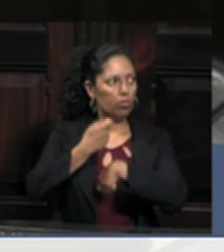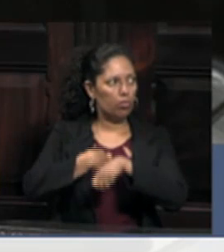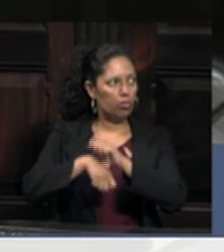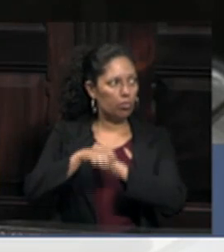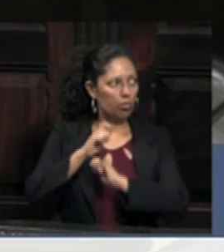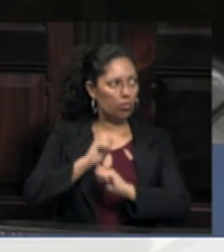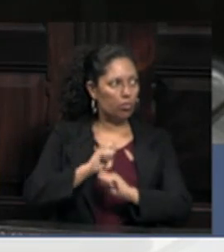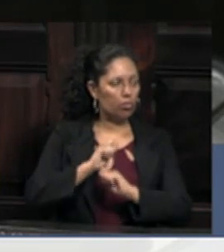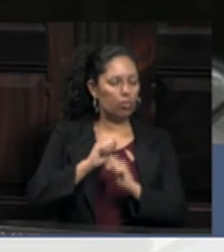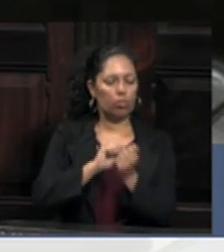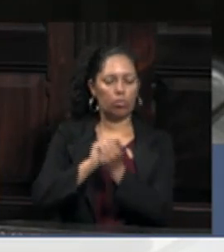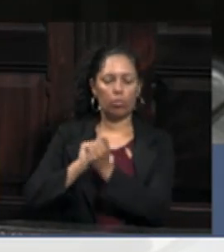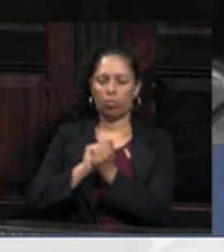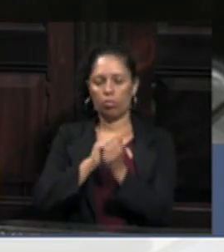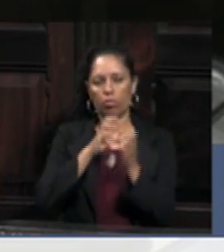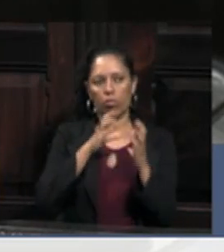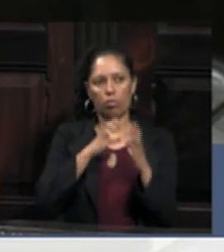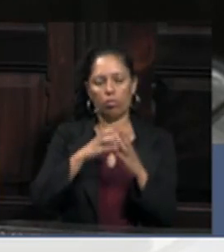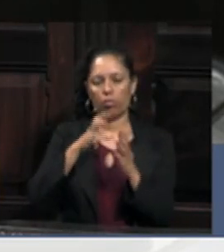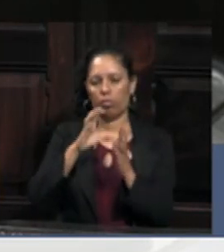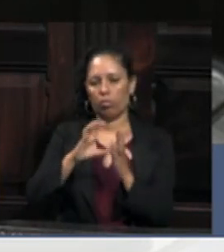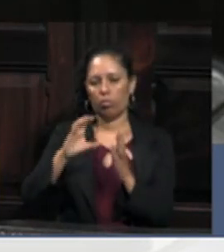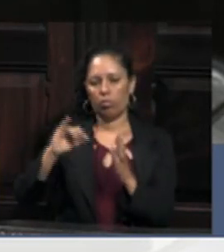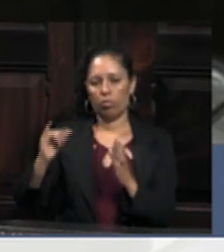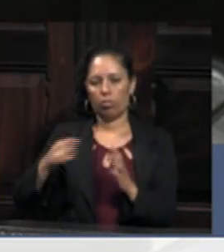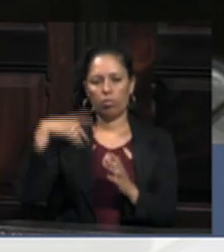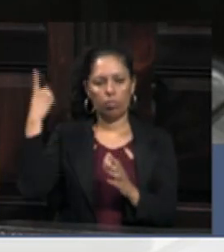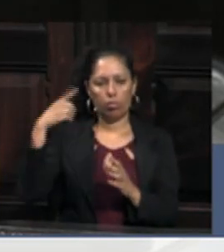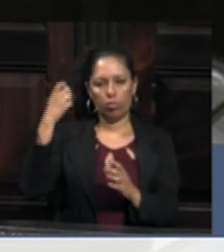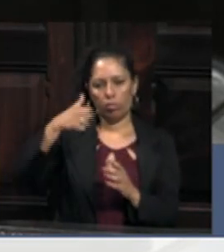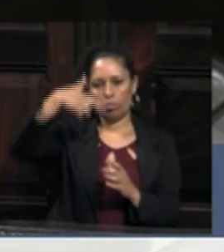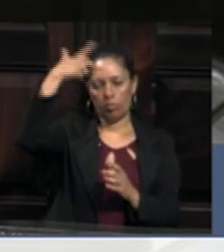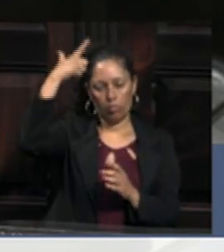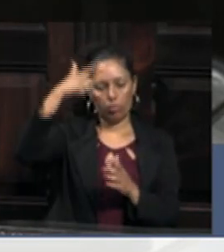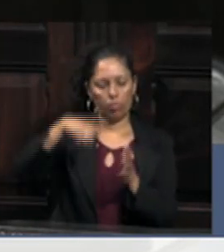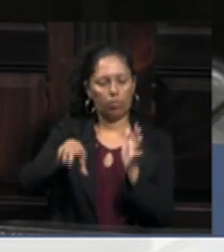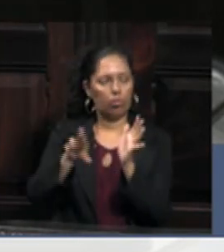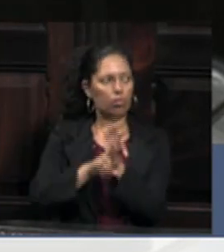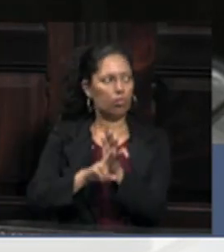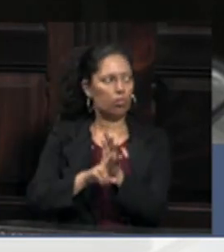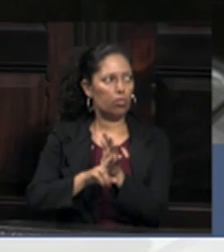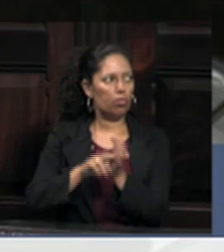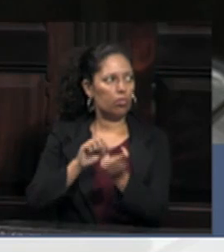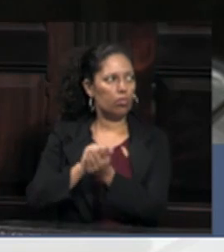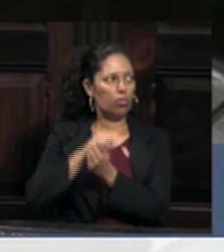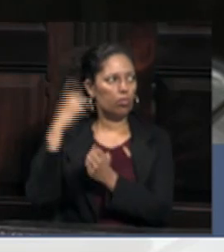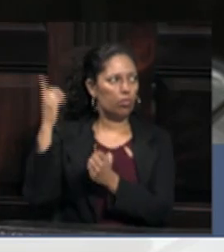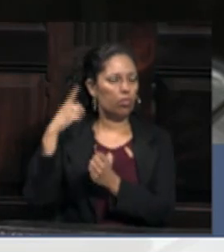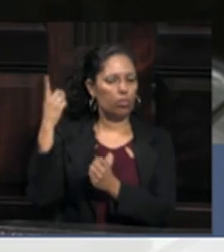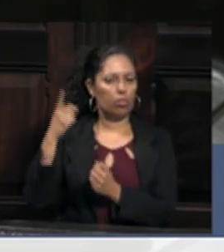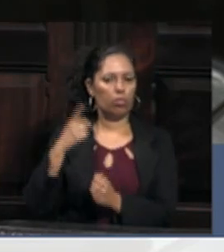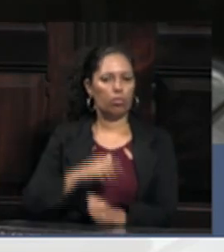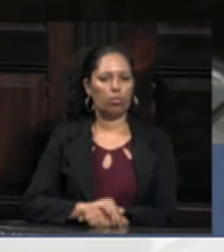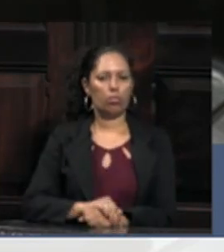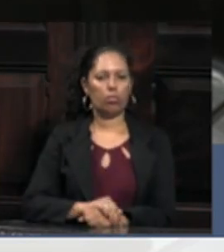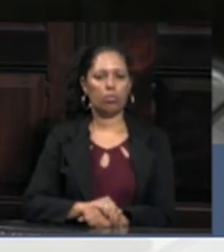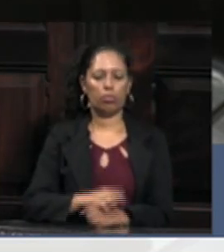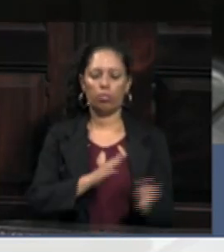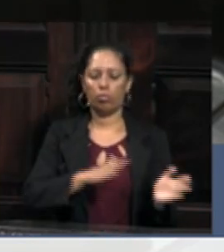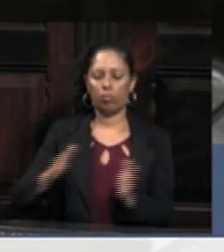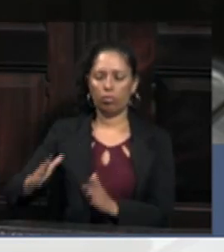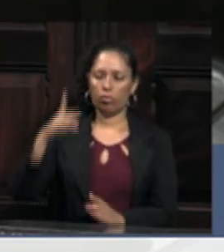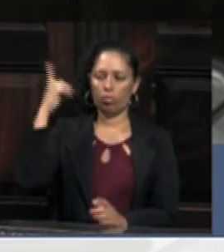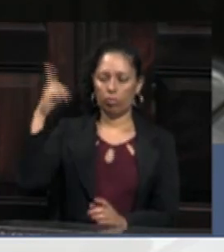com substitutivo da CCJ. Relatores, deputado Luiz Paulo Zeidan, Marcelo Simão e Valdec Carneiro. Em discussão. Pela ordem, senhor presidente. Pela